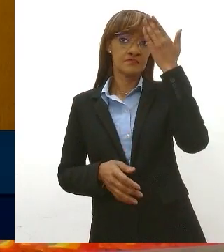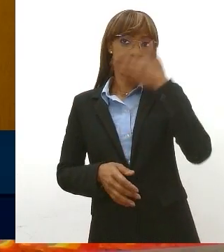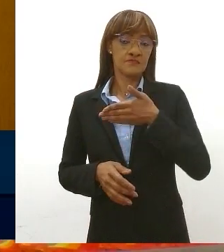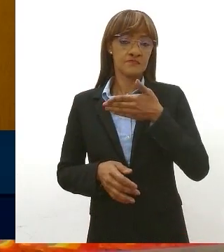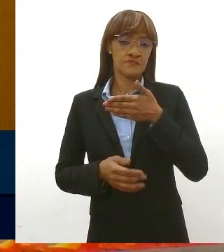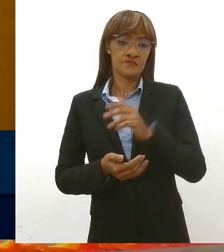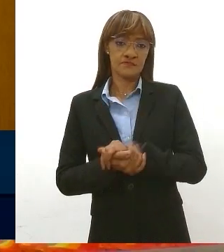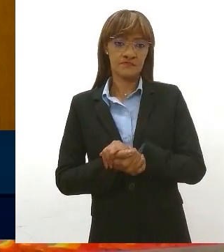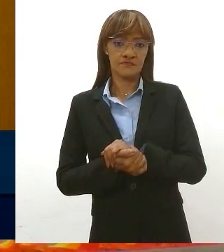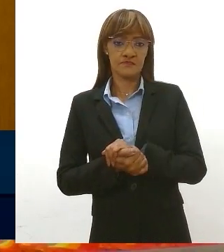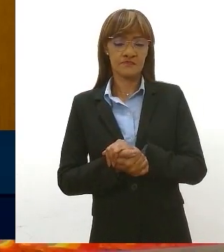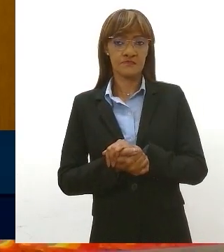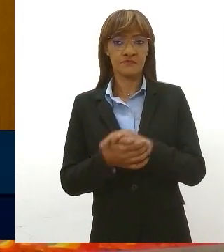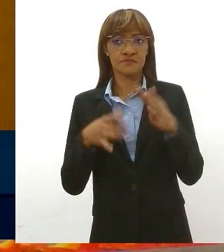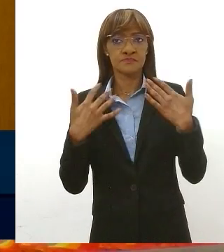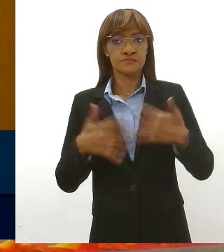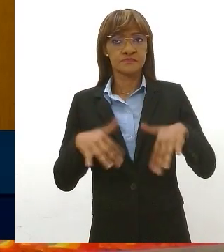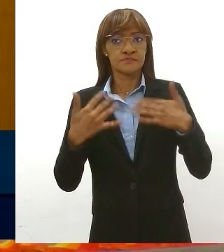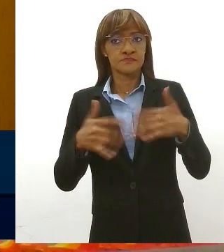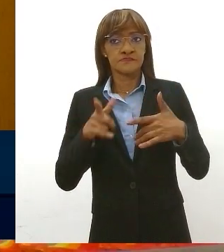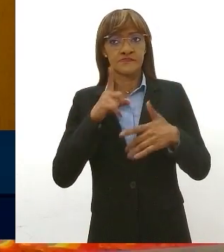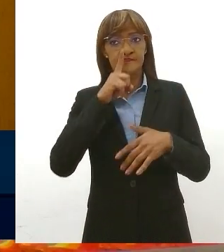né, a gente